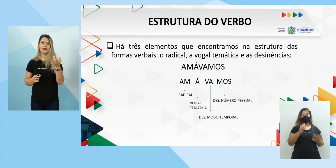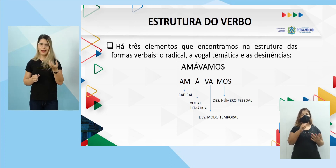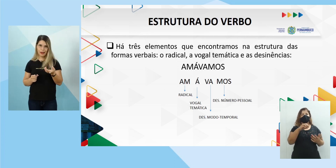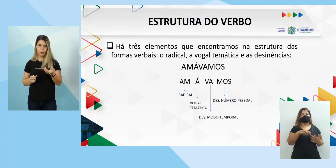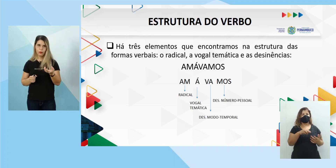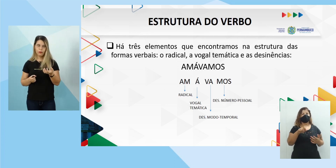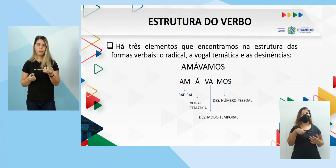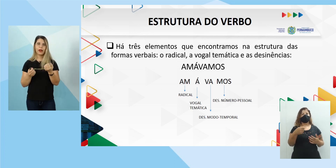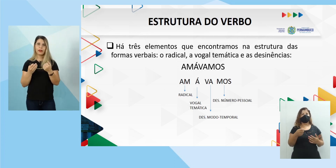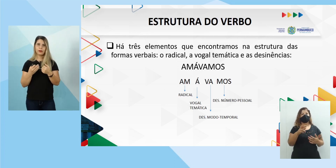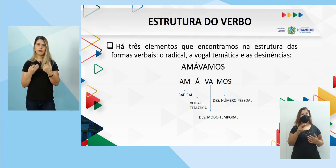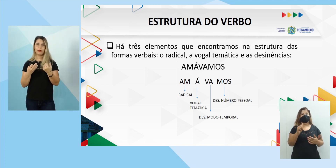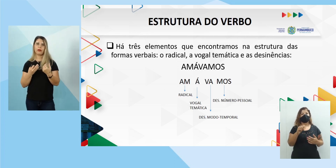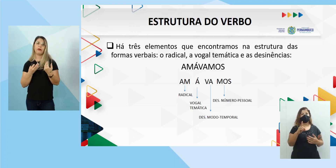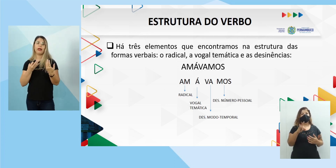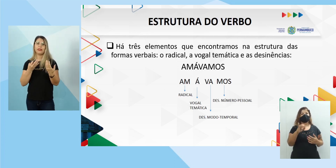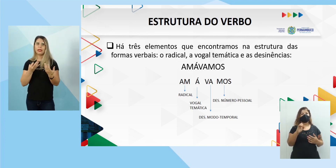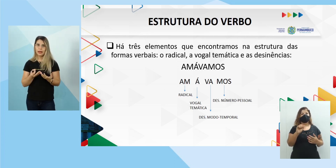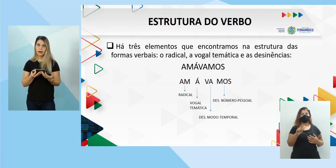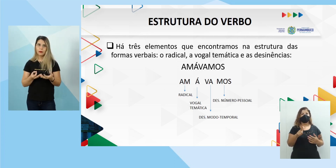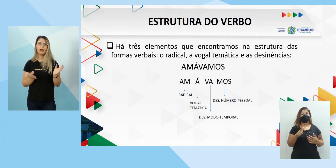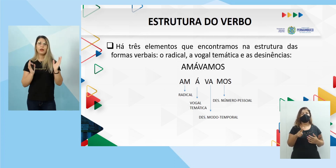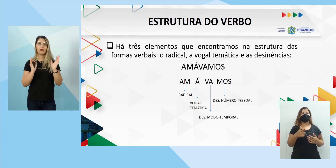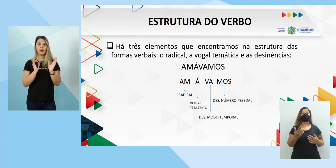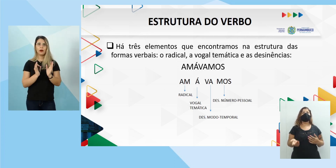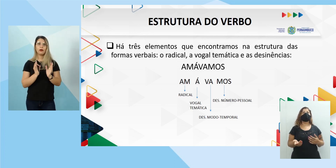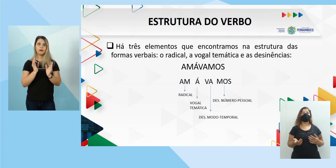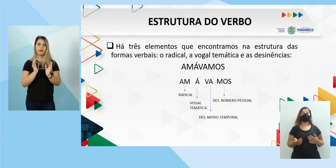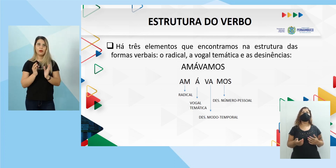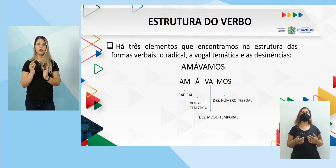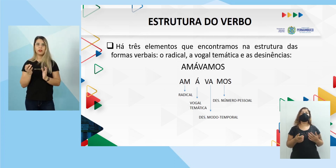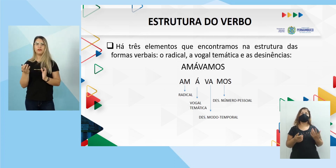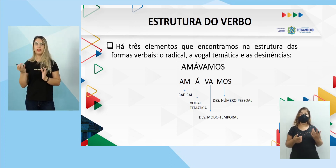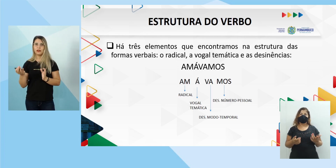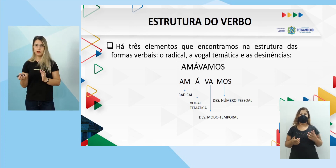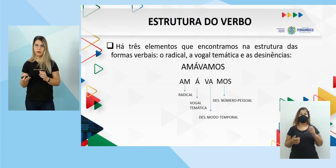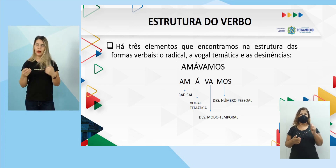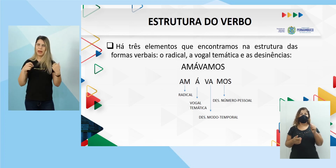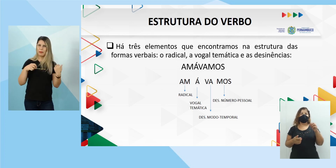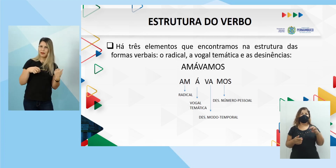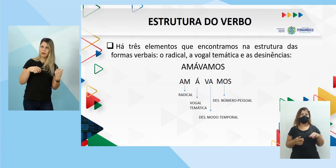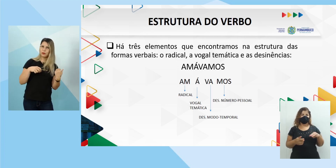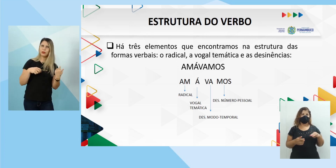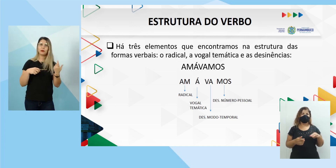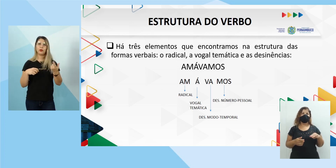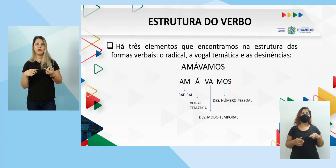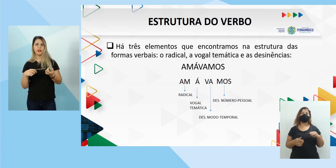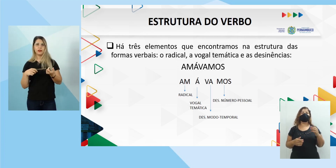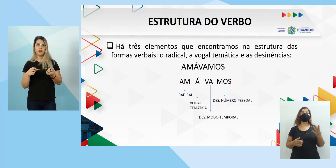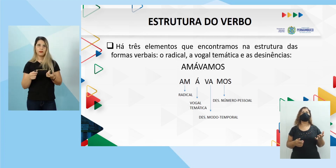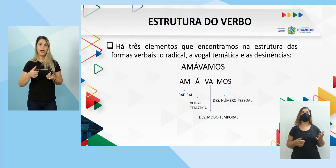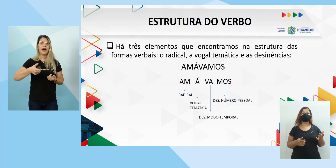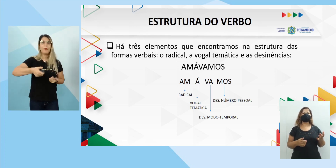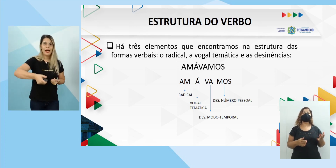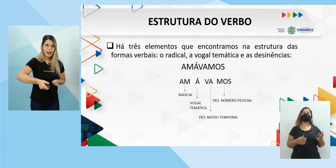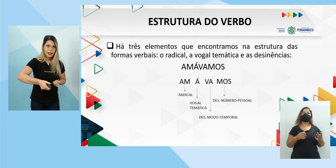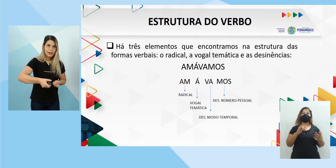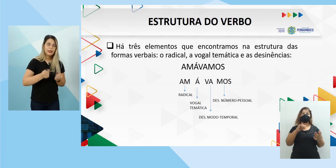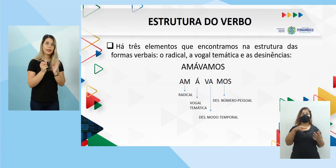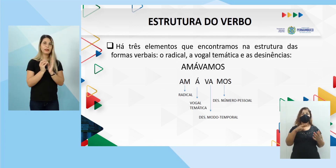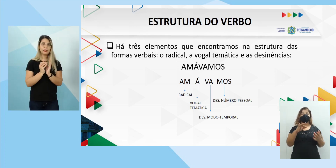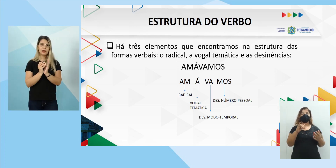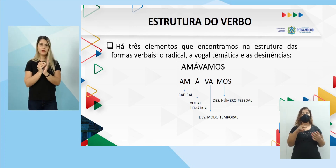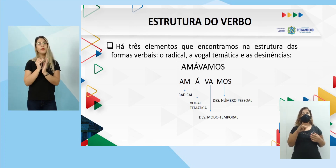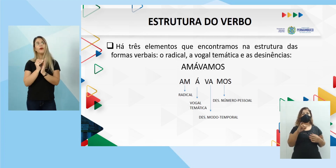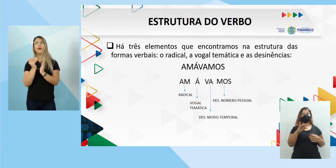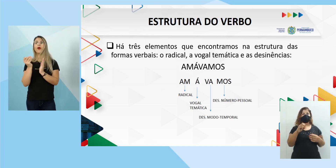o radical. Para eu saber qual é o radical, eu coloco o verbo no infinitivo, amávamos, o infinitivo amar.